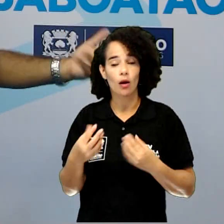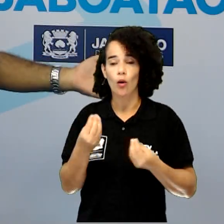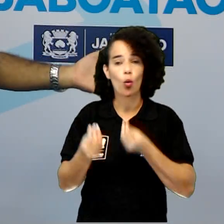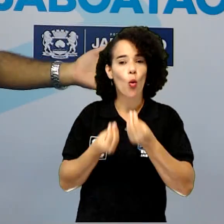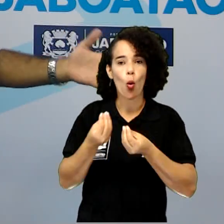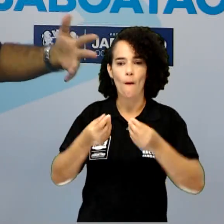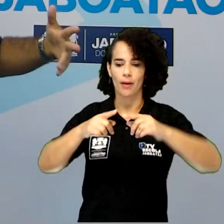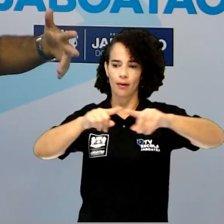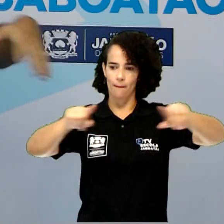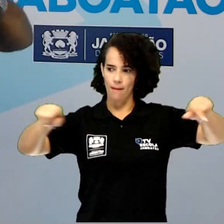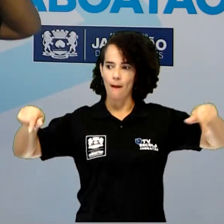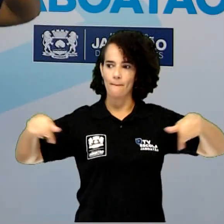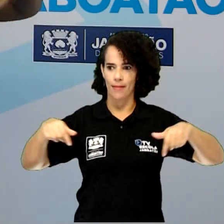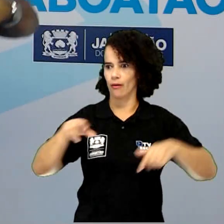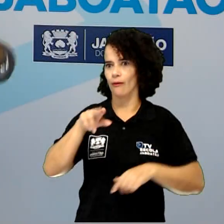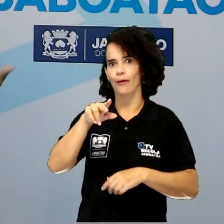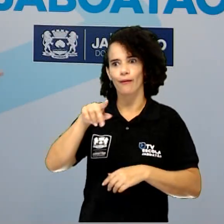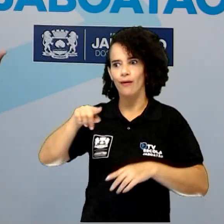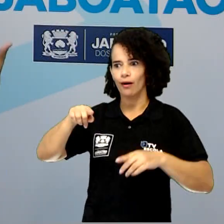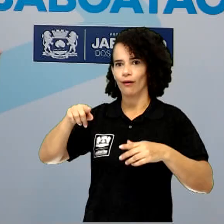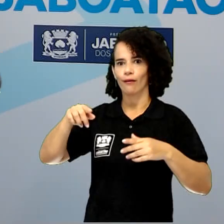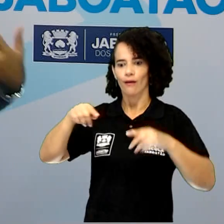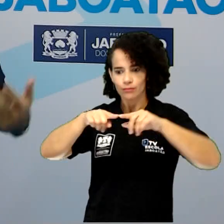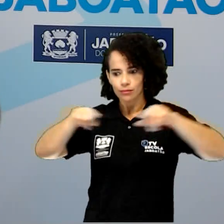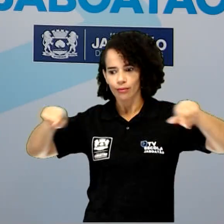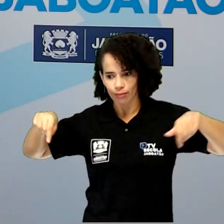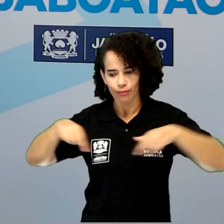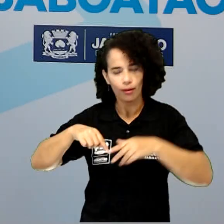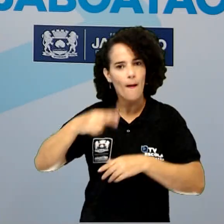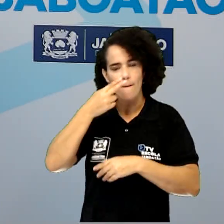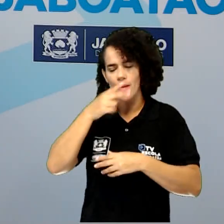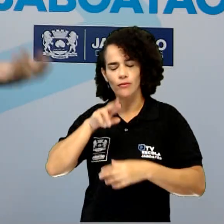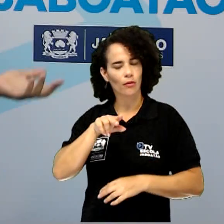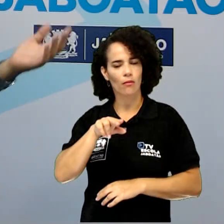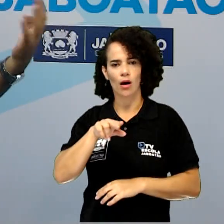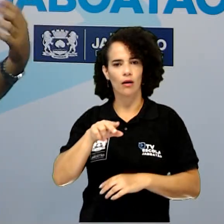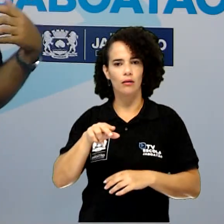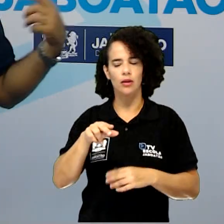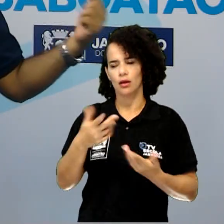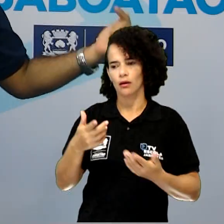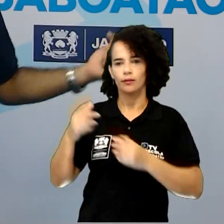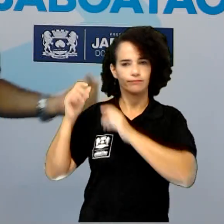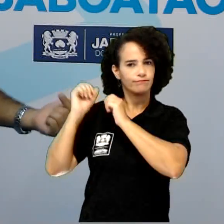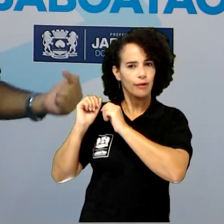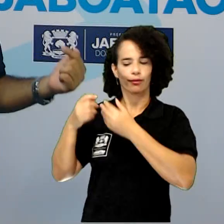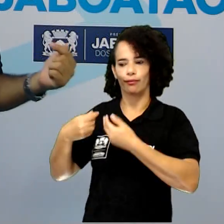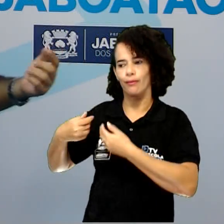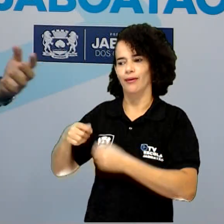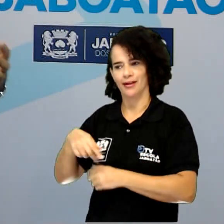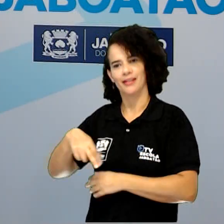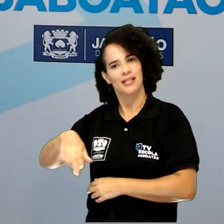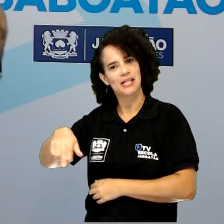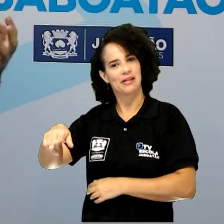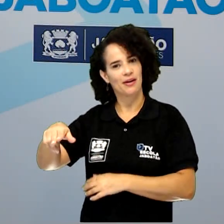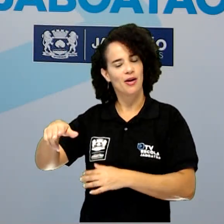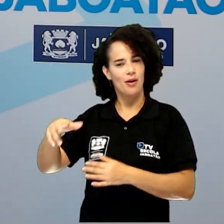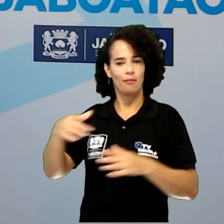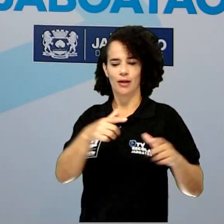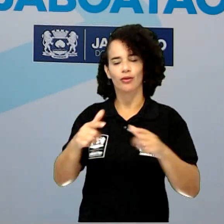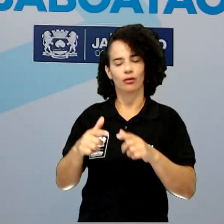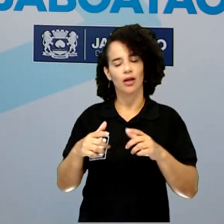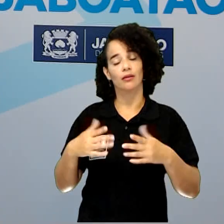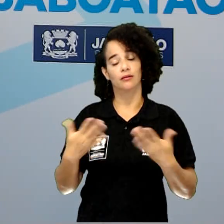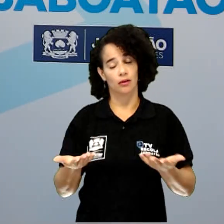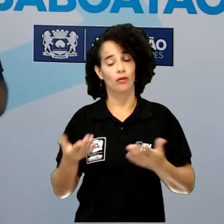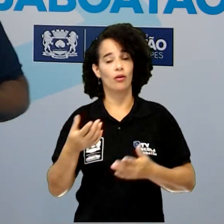até tem, mas seria difícil carregá-lo, e levar para todo lugar. Então, para representar essa sala, eu vou usar uma